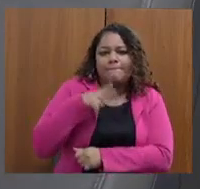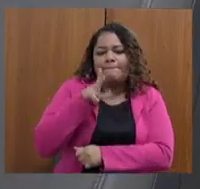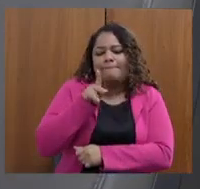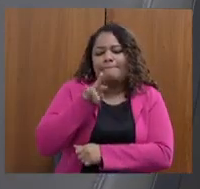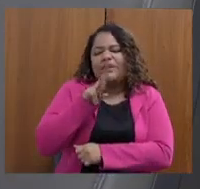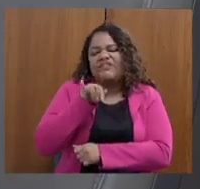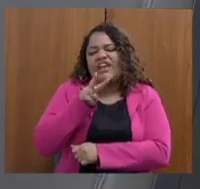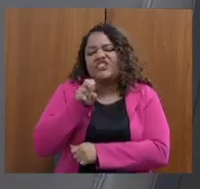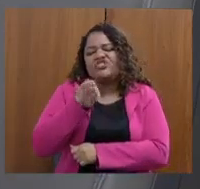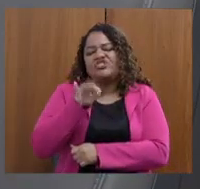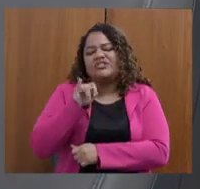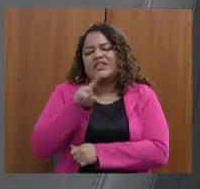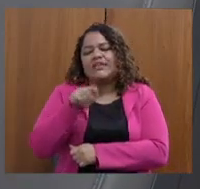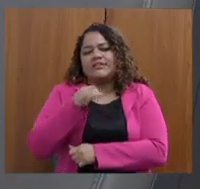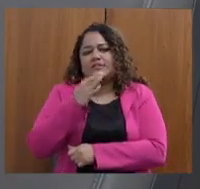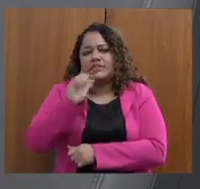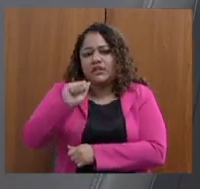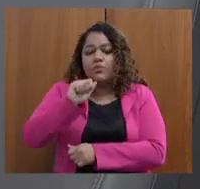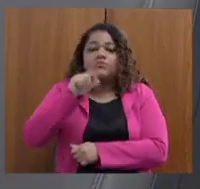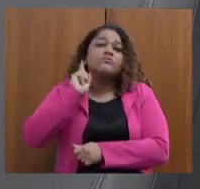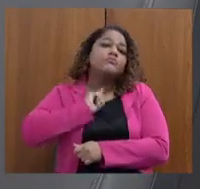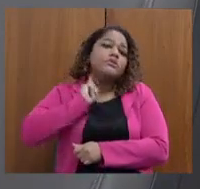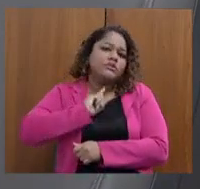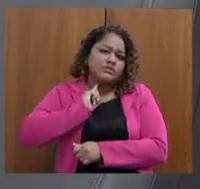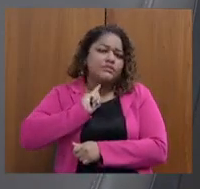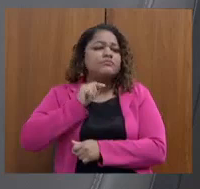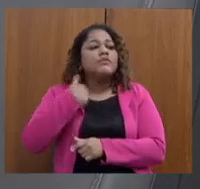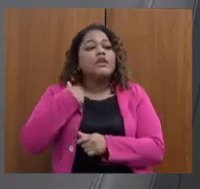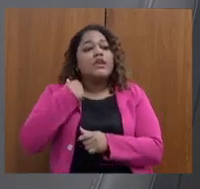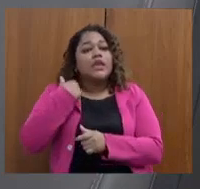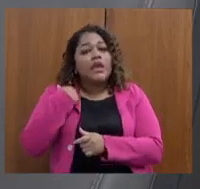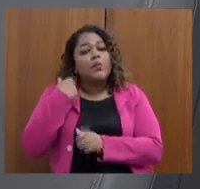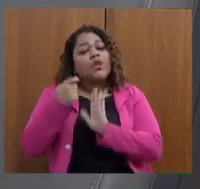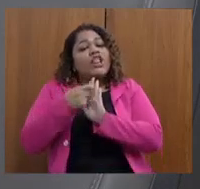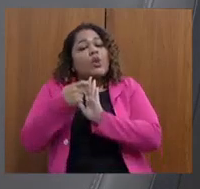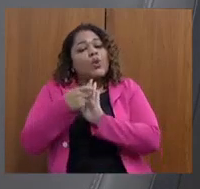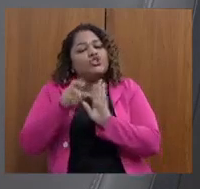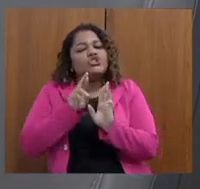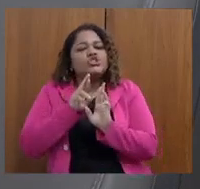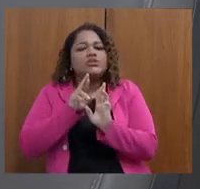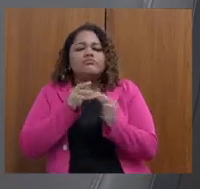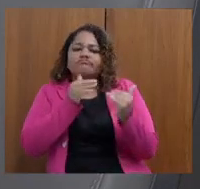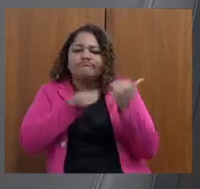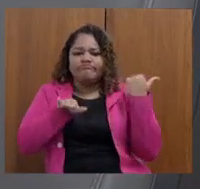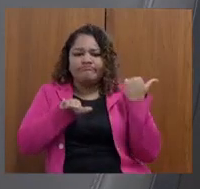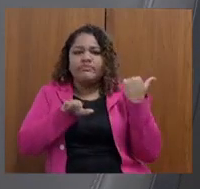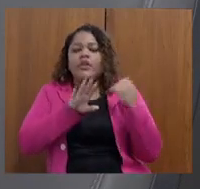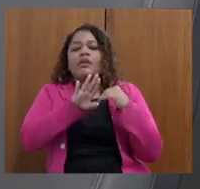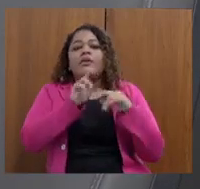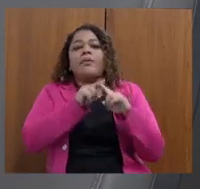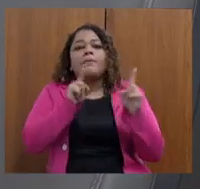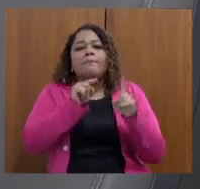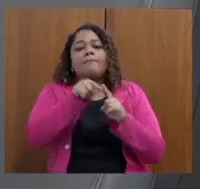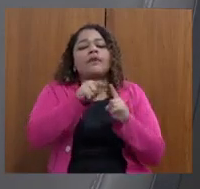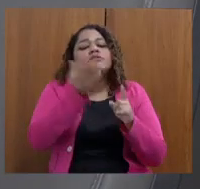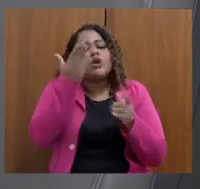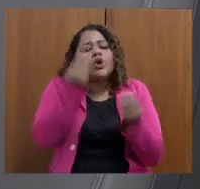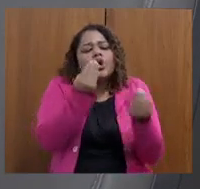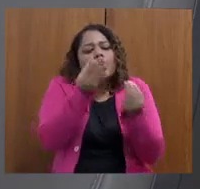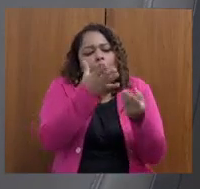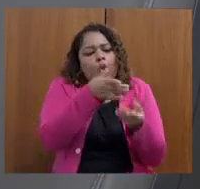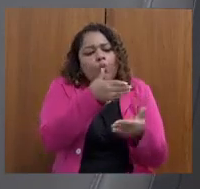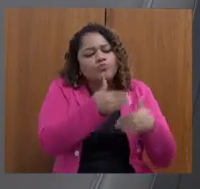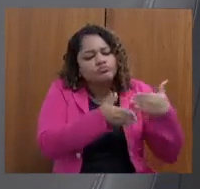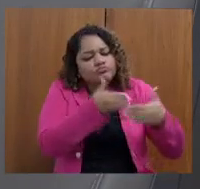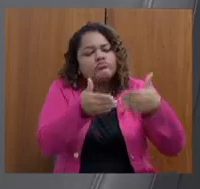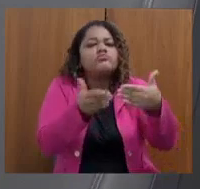de interesse do governo ideologicamente nós discordamos mas até para que a gente possa discordar com mais profundidade a gente precisa se apresentar sobre